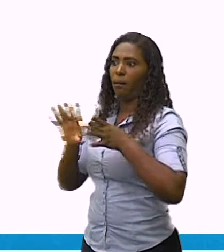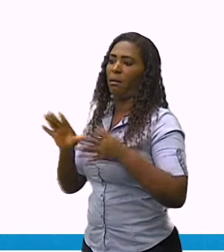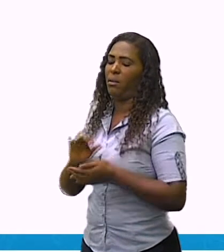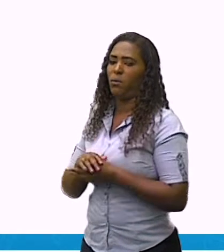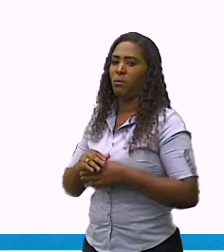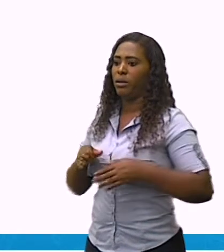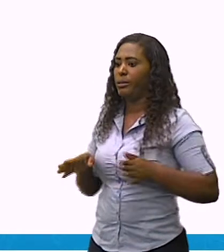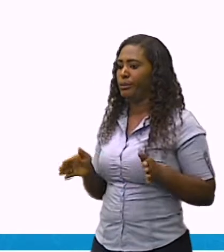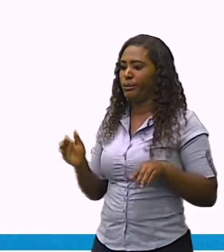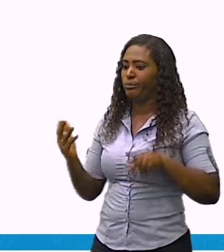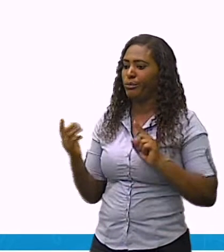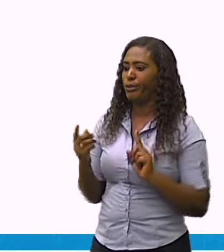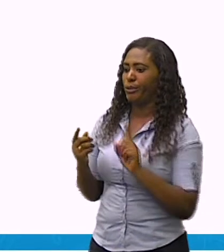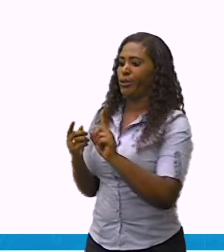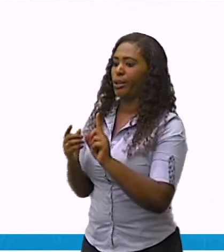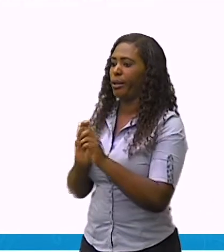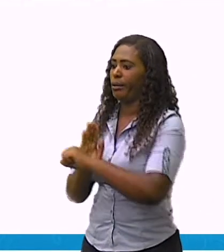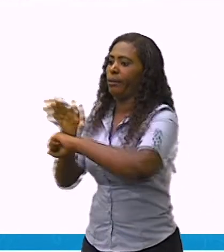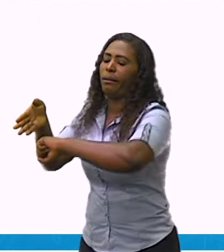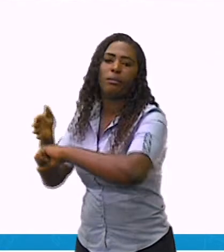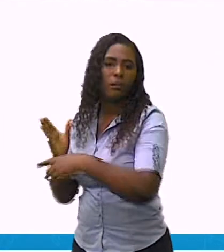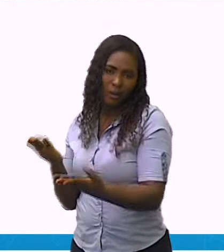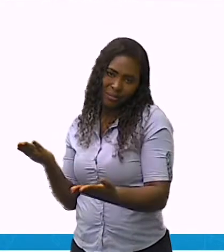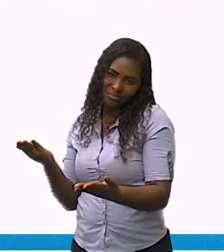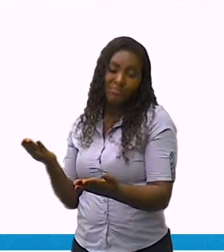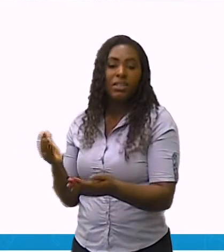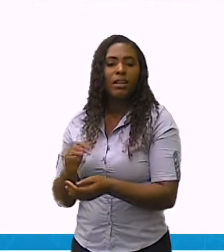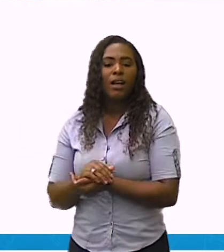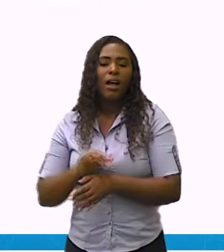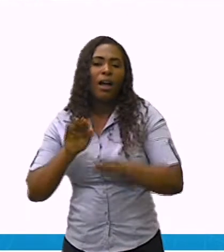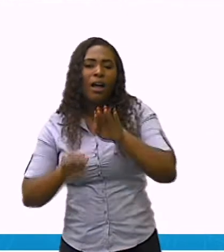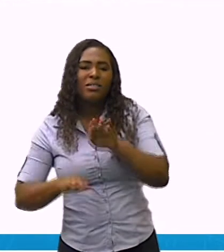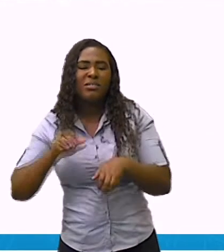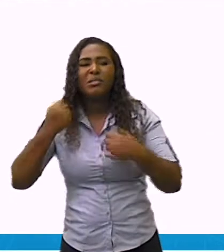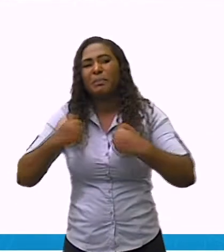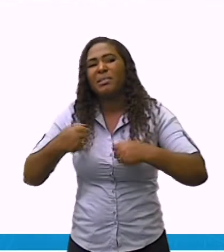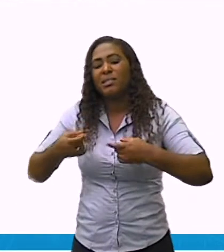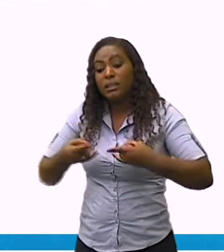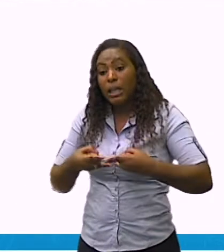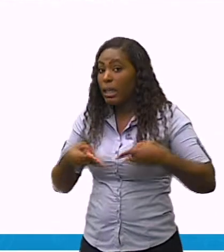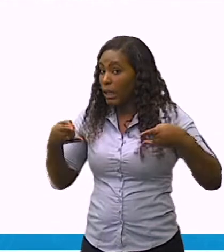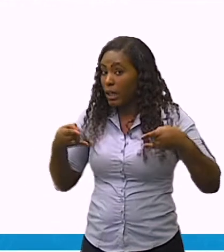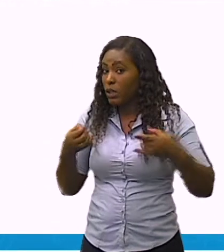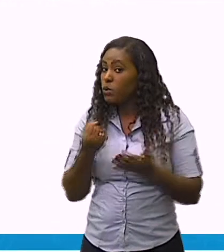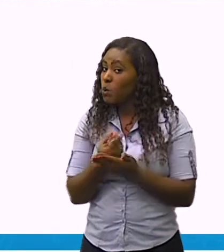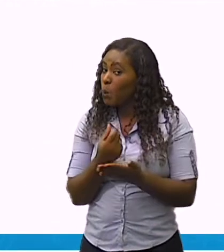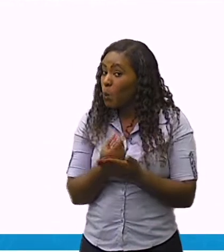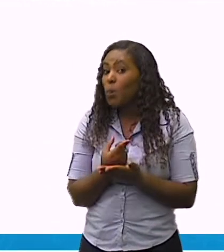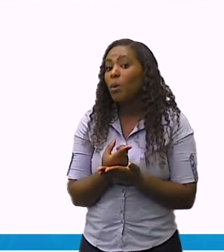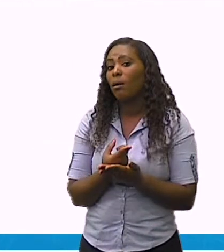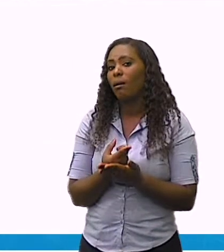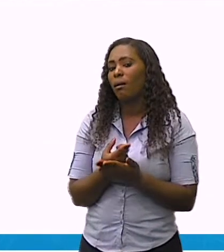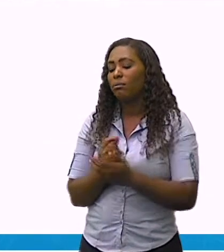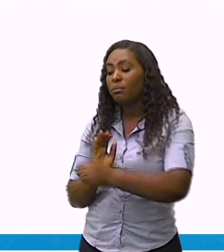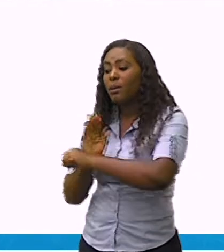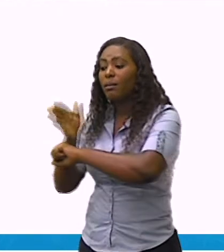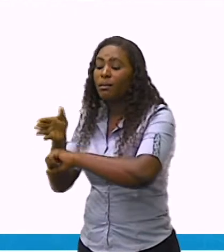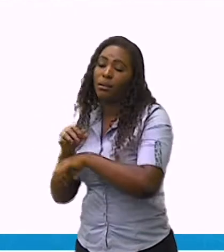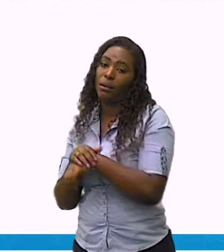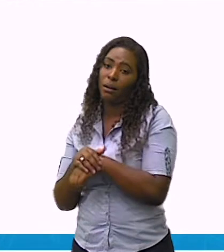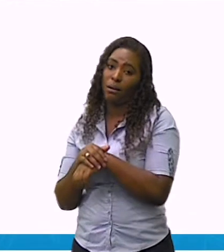sim mediante o uso de ingressos para ter acesso a este espaço. Por exemplo, algumas